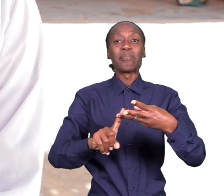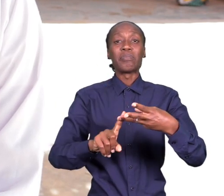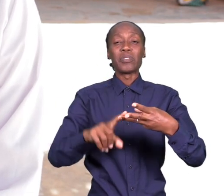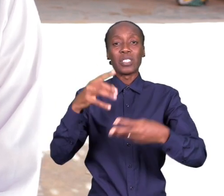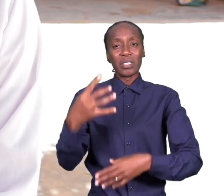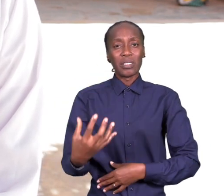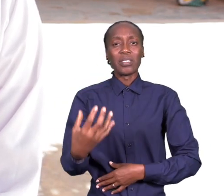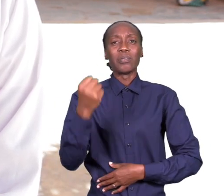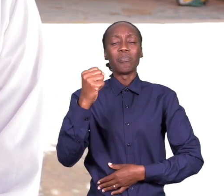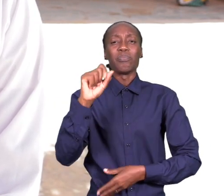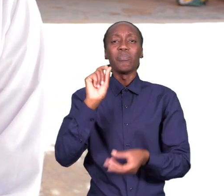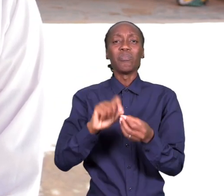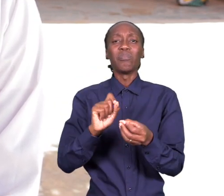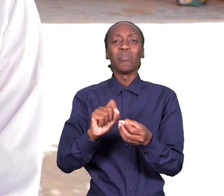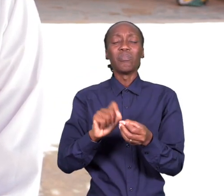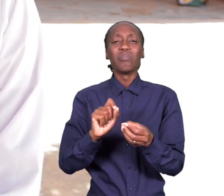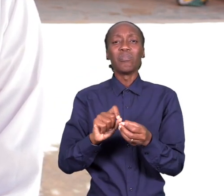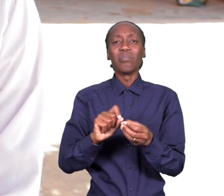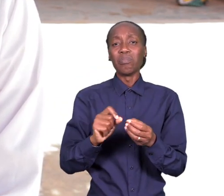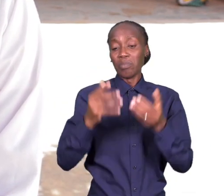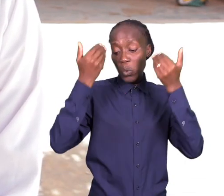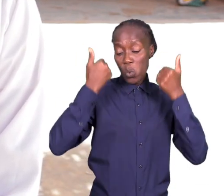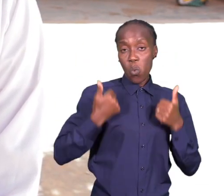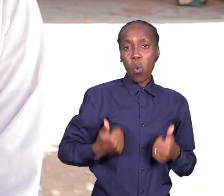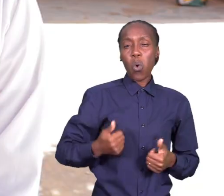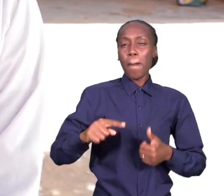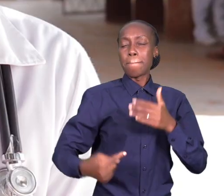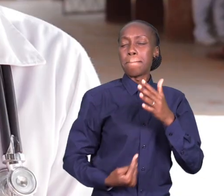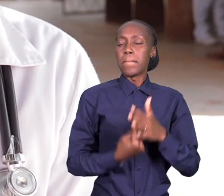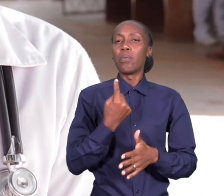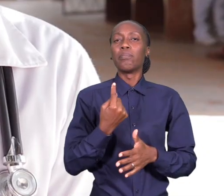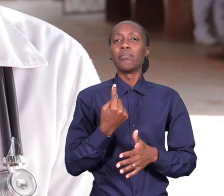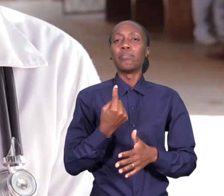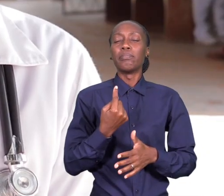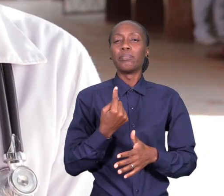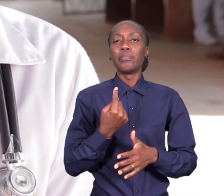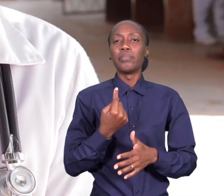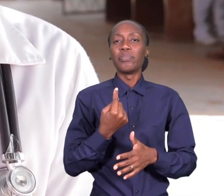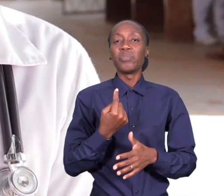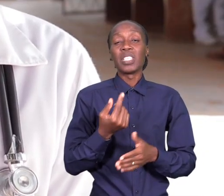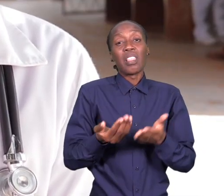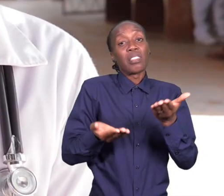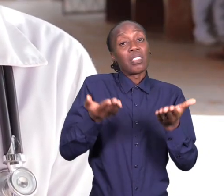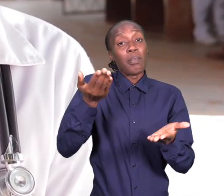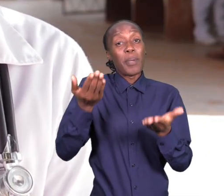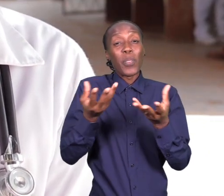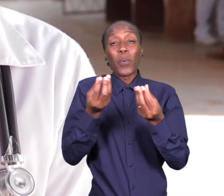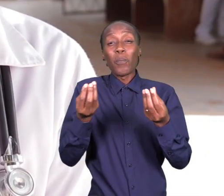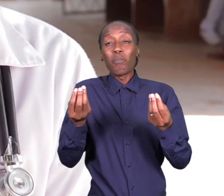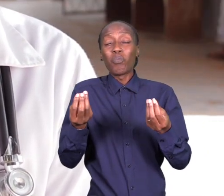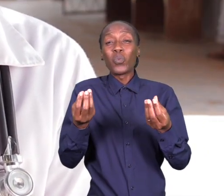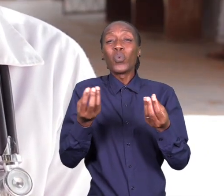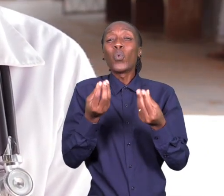E que vão se instalar muitas das vezes no sistema gastrointestinal. Os sintomas variam de acordo